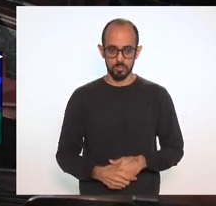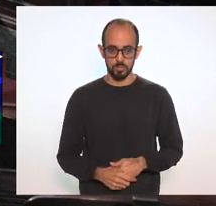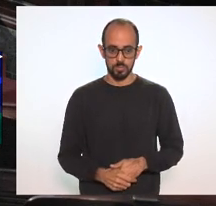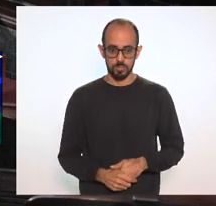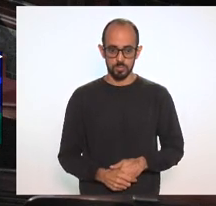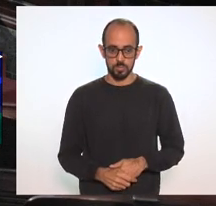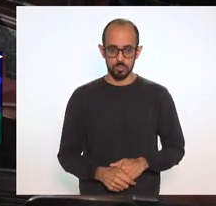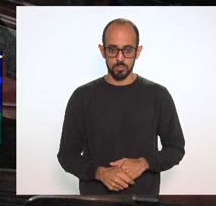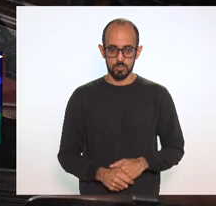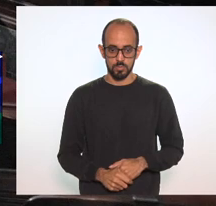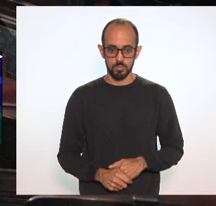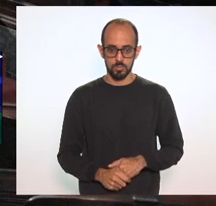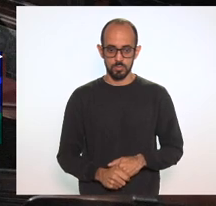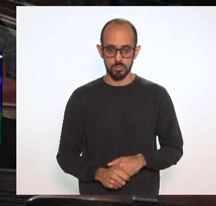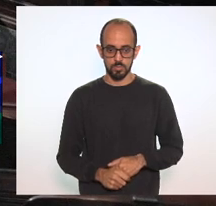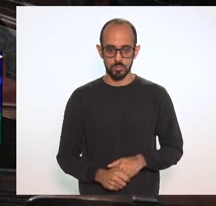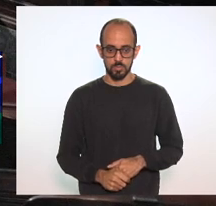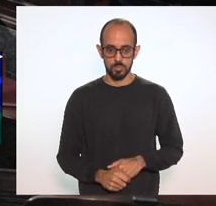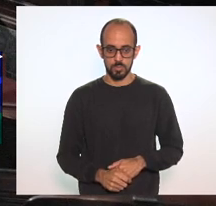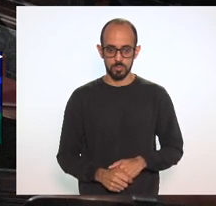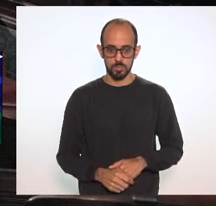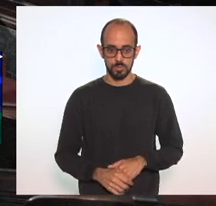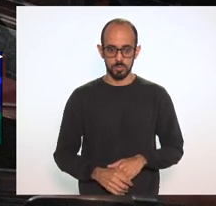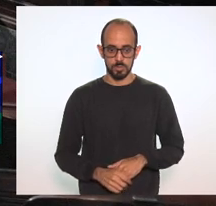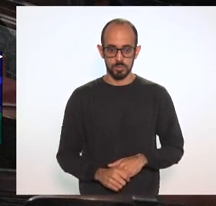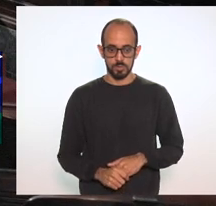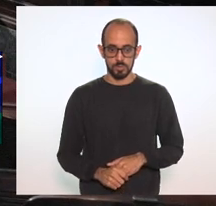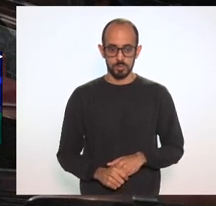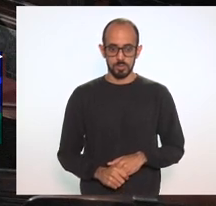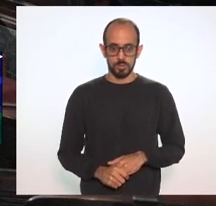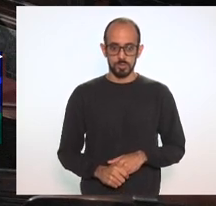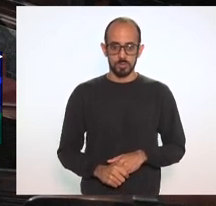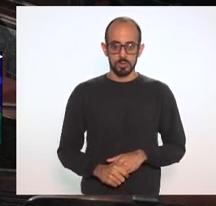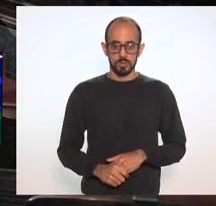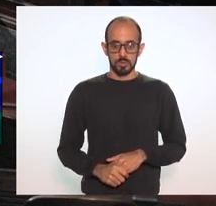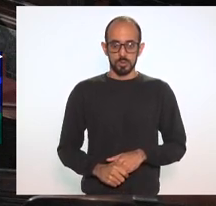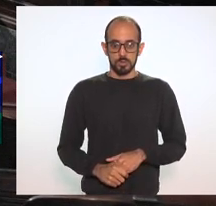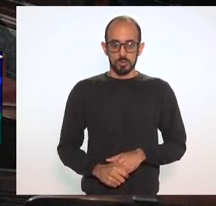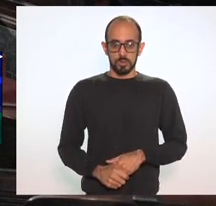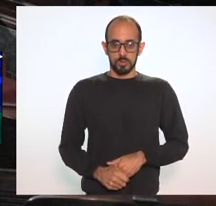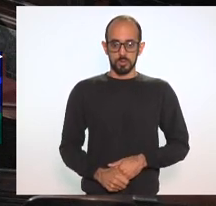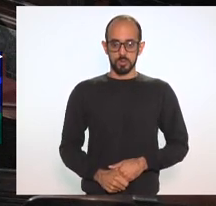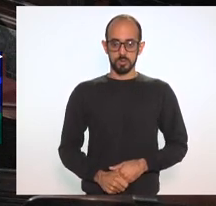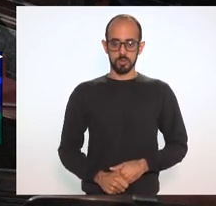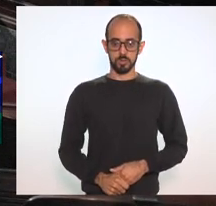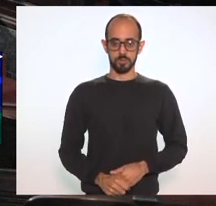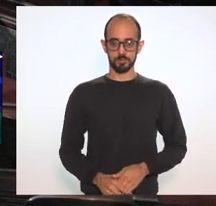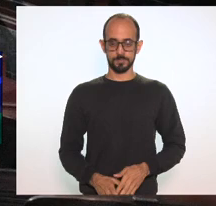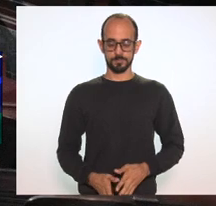por favor não vou falar nada